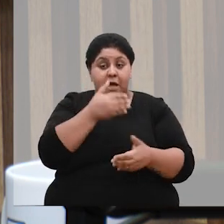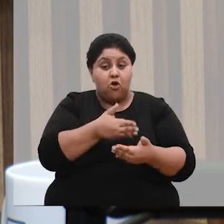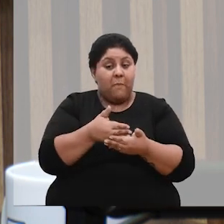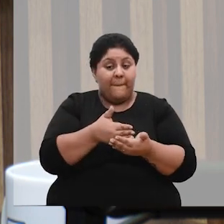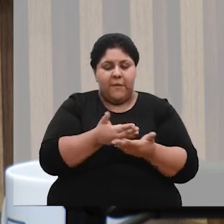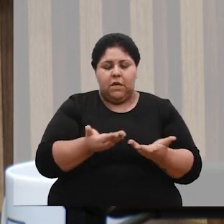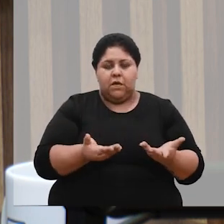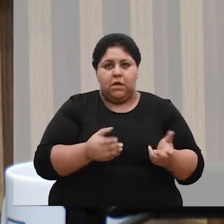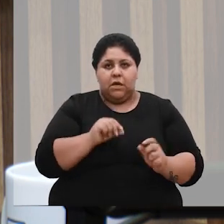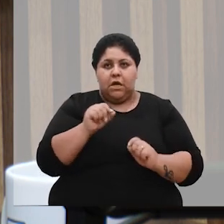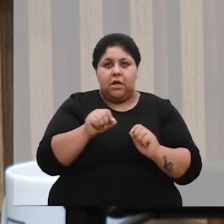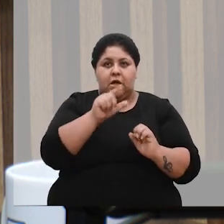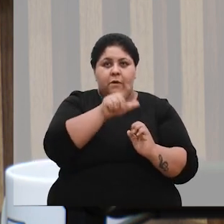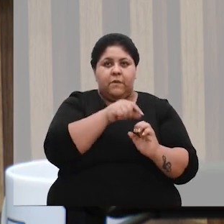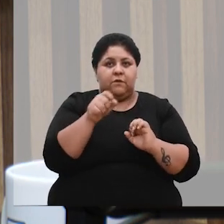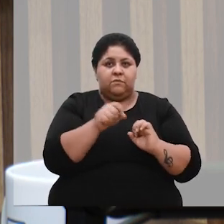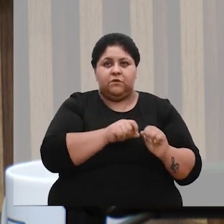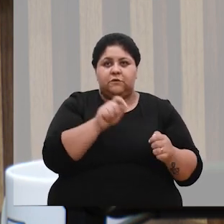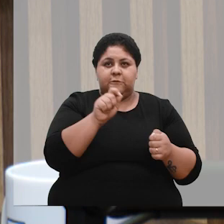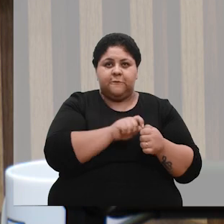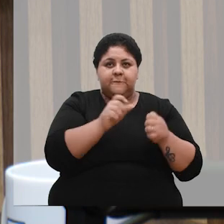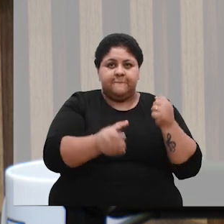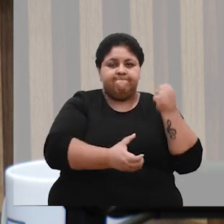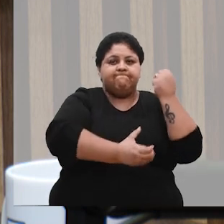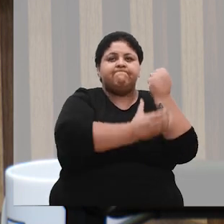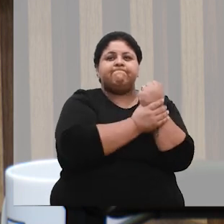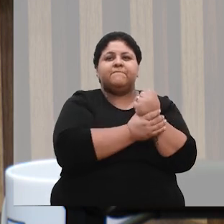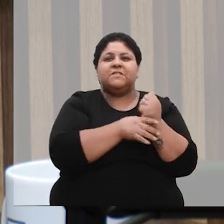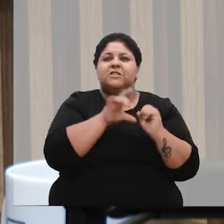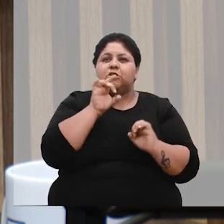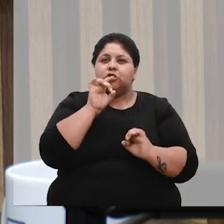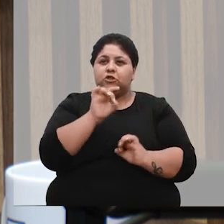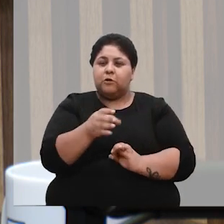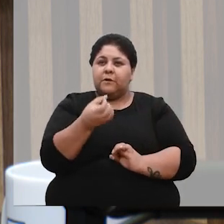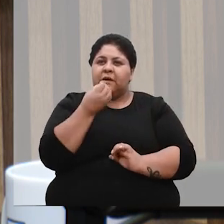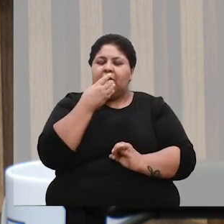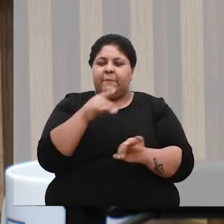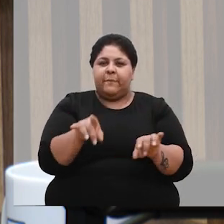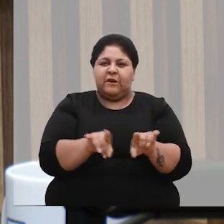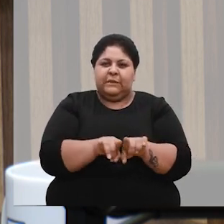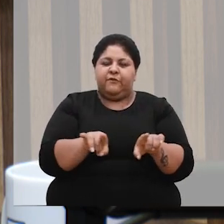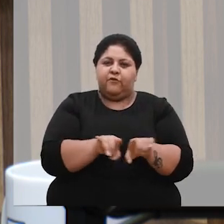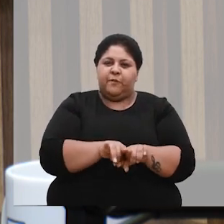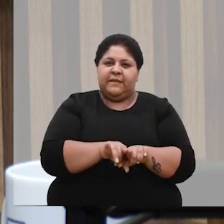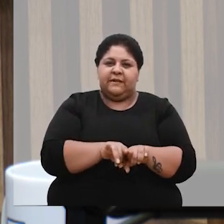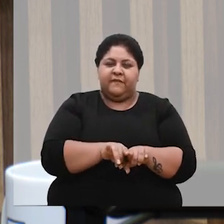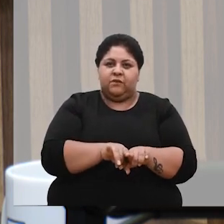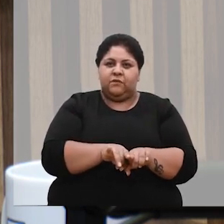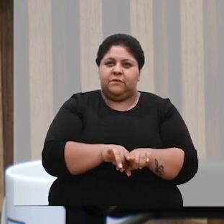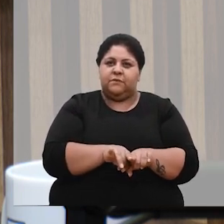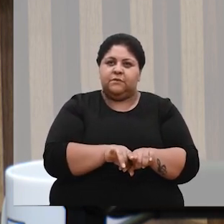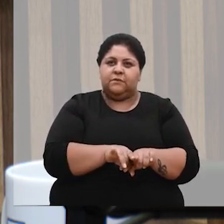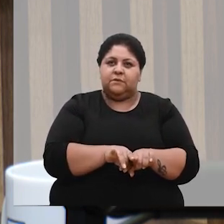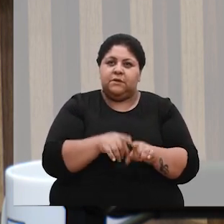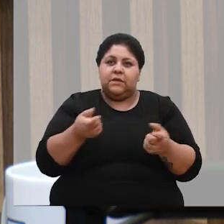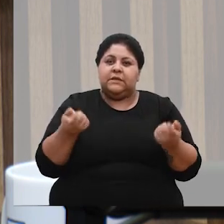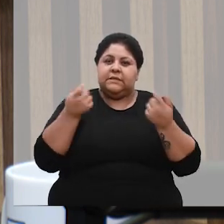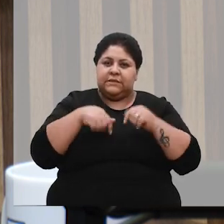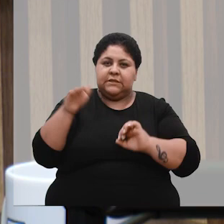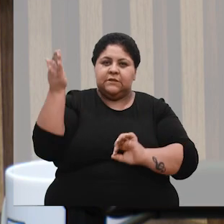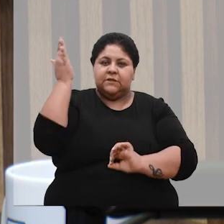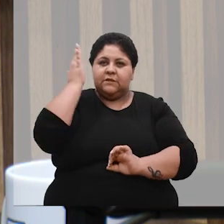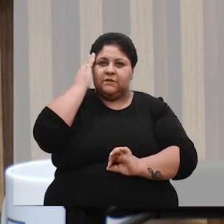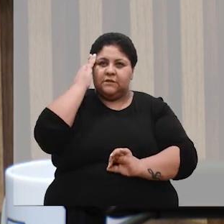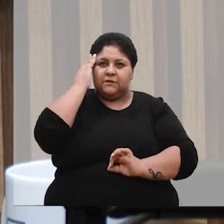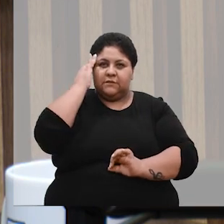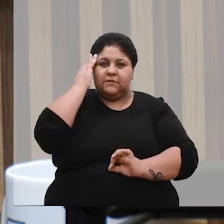um direito de uma mãe e de um bebê. Então, o que a empresa puder fazer para garantir isso, eu só vejo com bons olhos, eu acho que isso, inclusive,